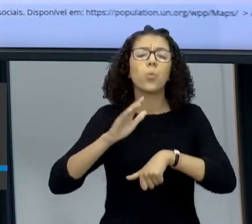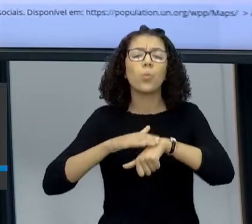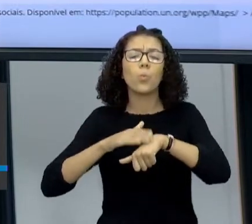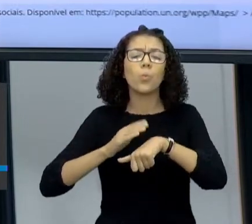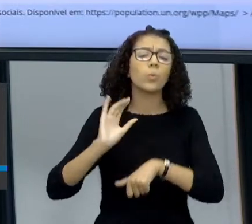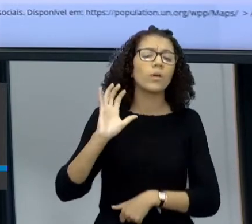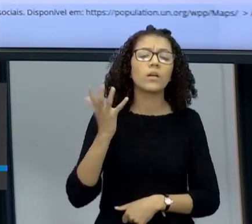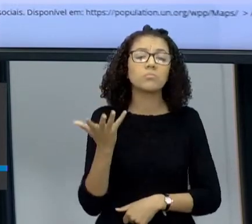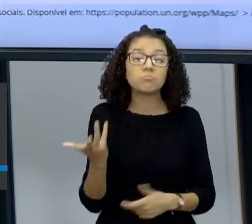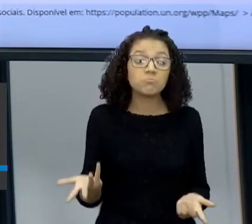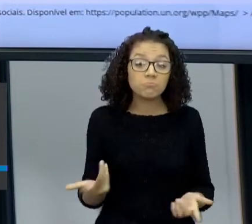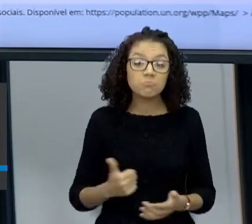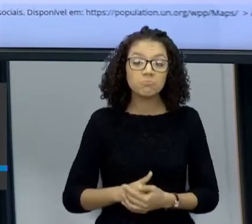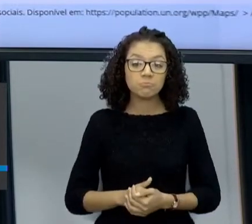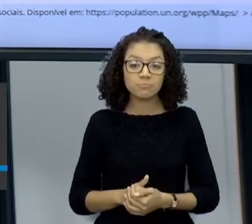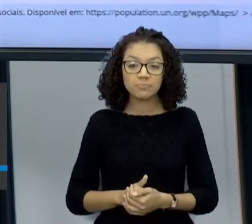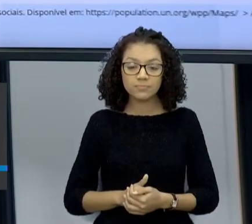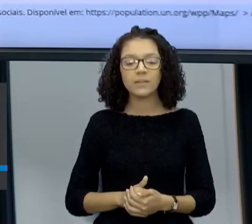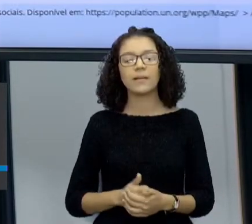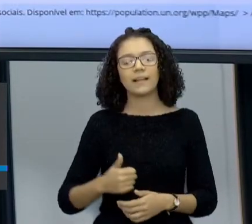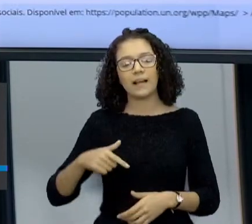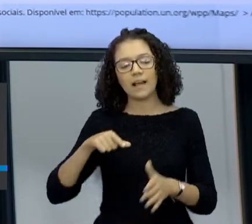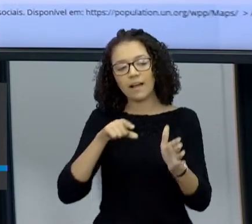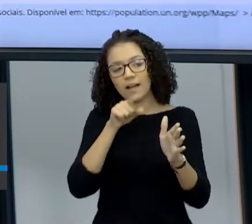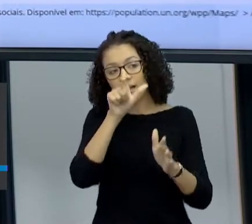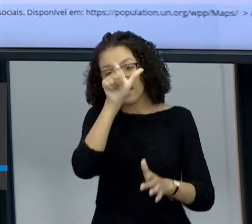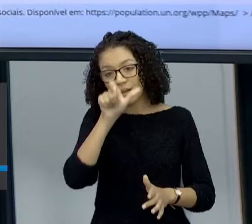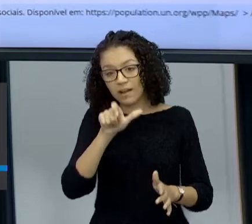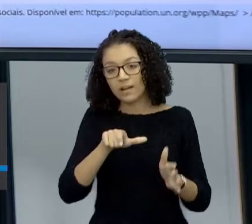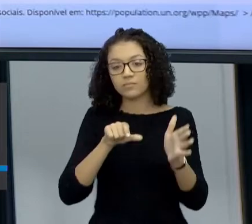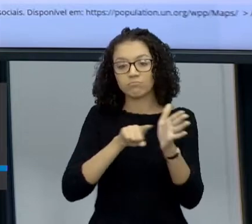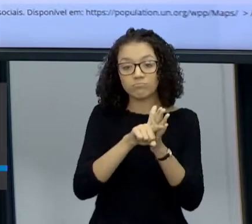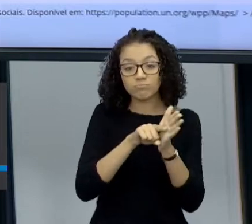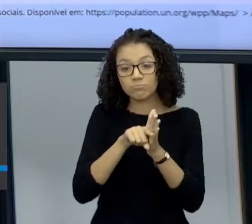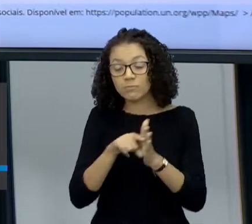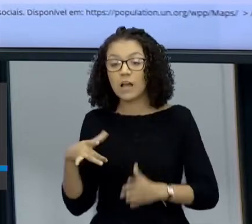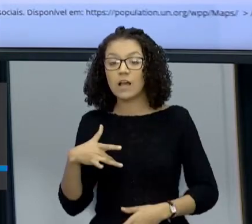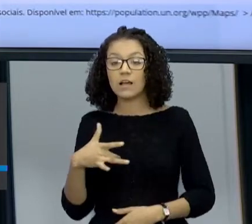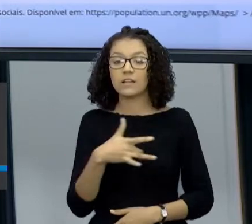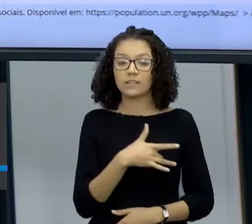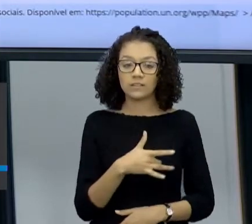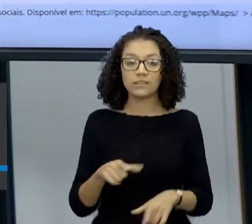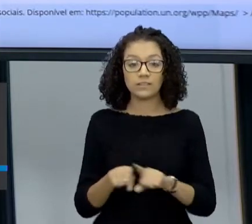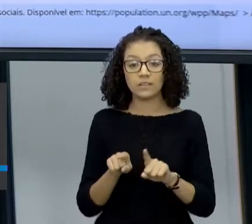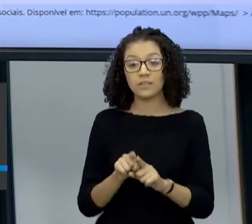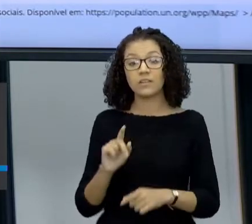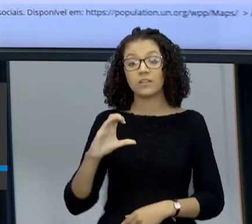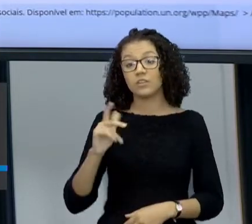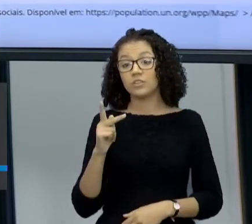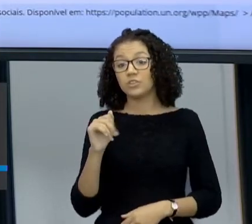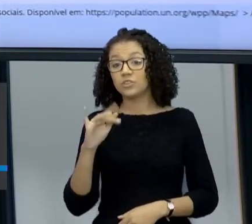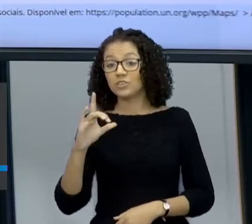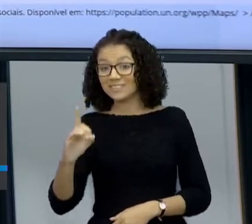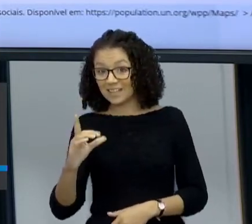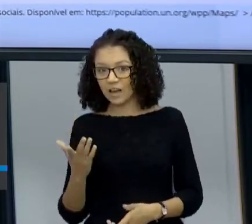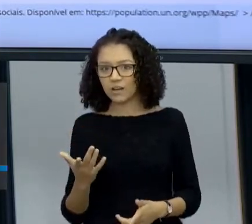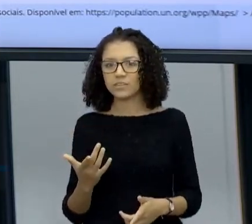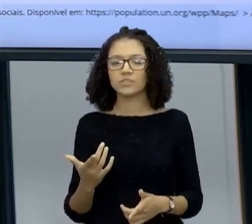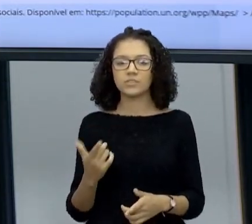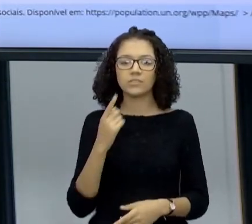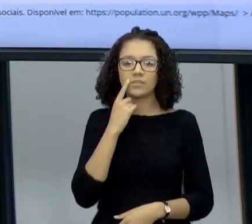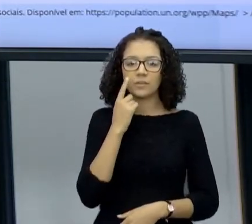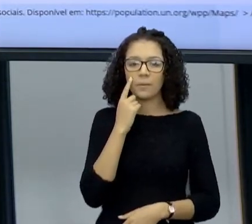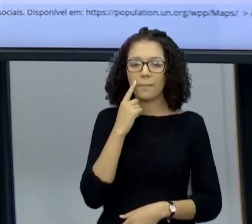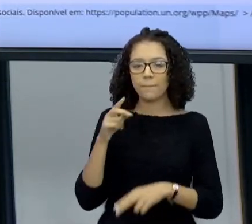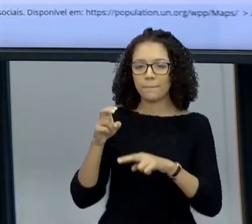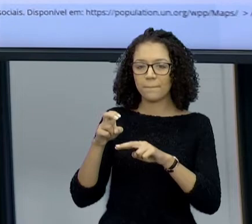investir na saúde da população desses países aí. Chad, por exemplo, tem uma taxa superior, né? A gente vê que ele